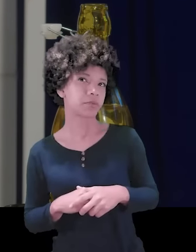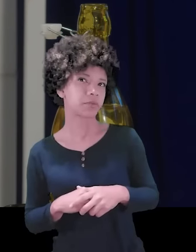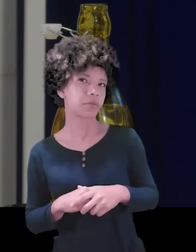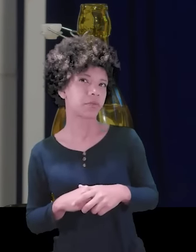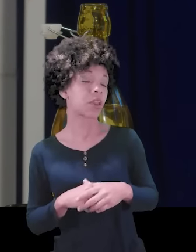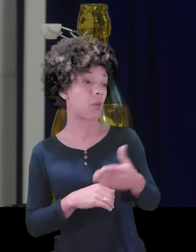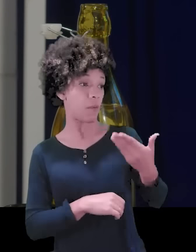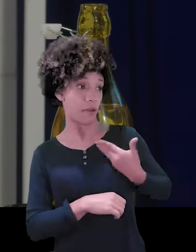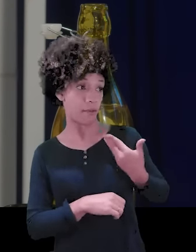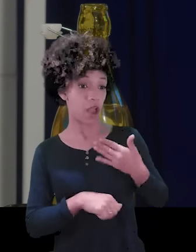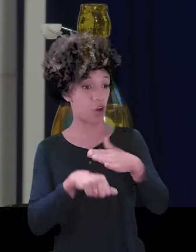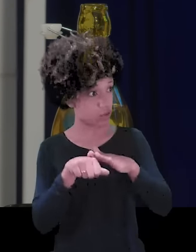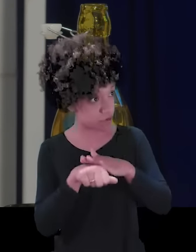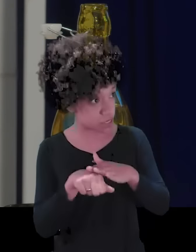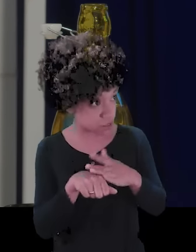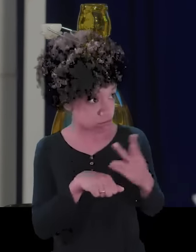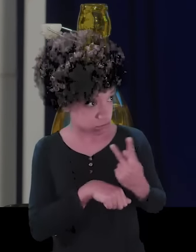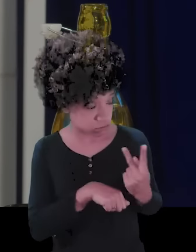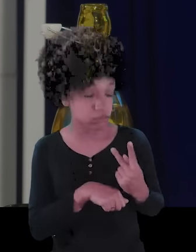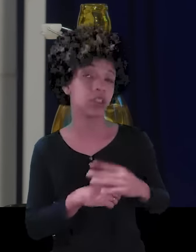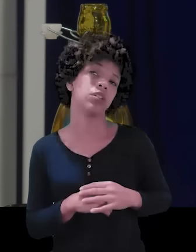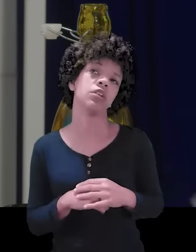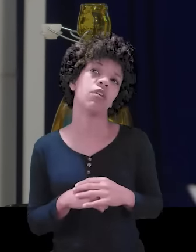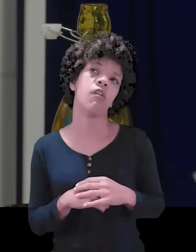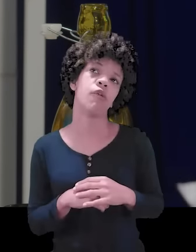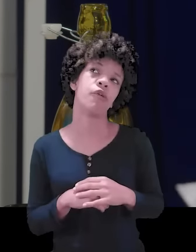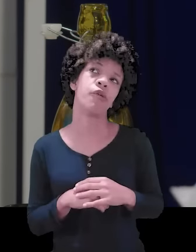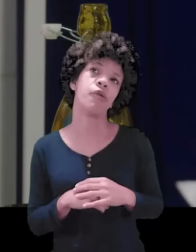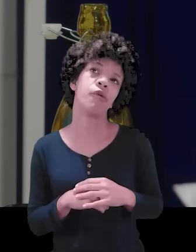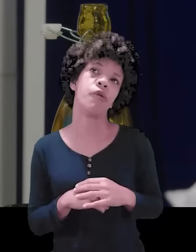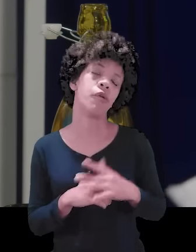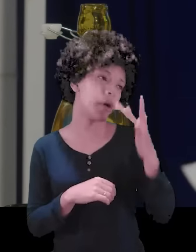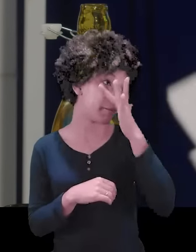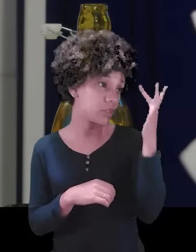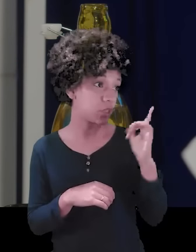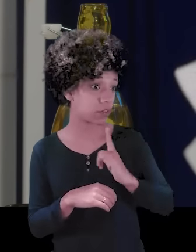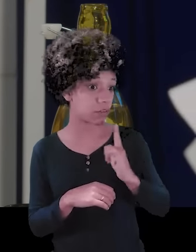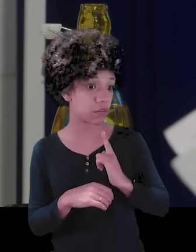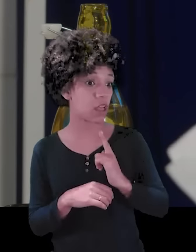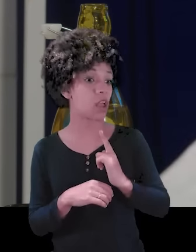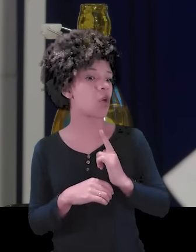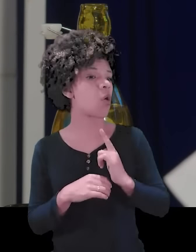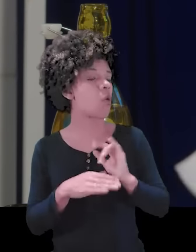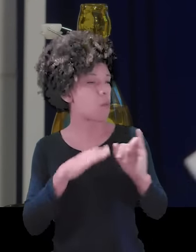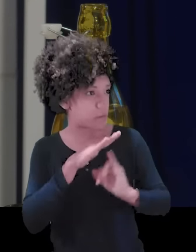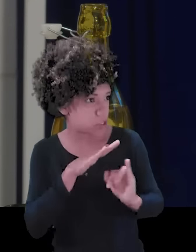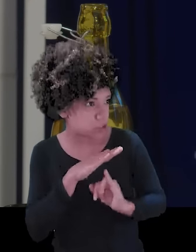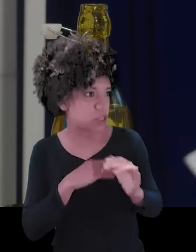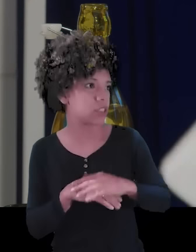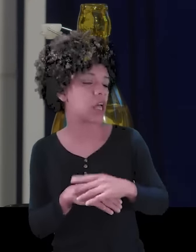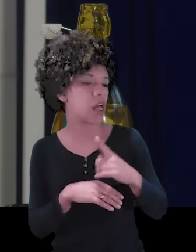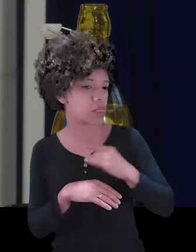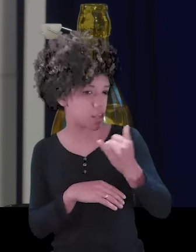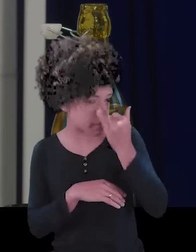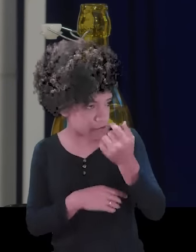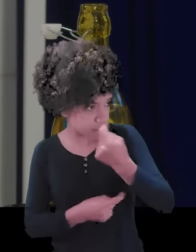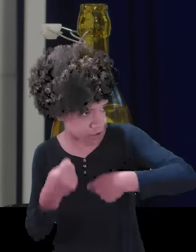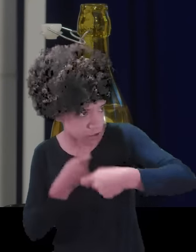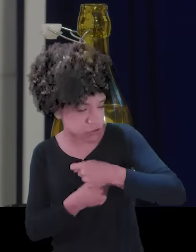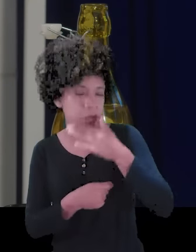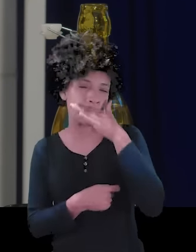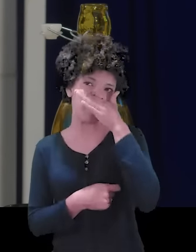uma colega conversando comigo com uma pessoa que tem uma ONG Então ela lida com vítimas de